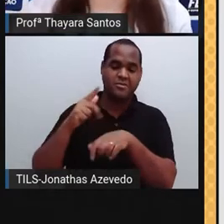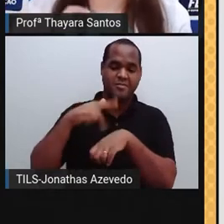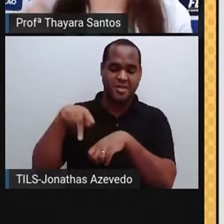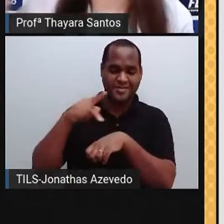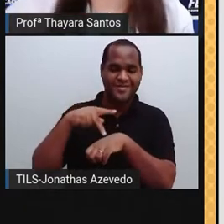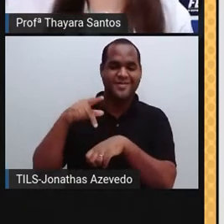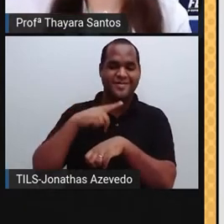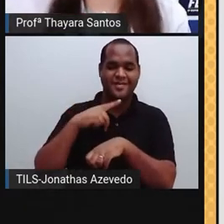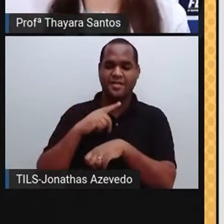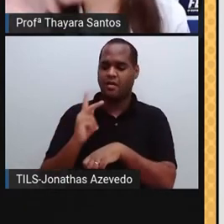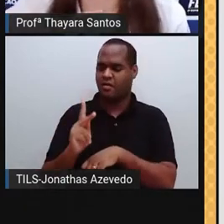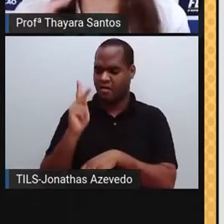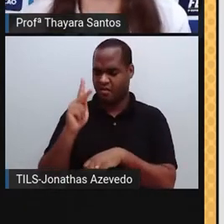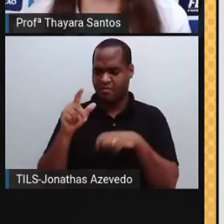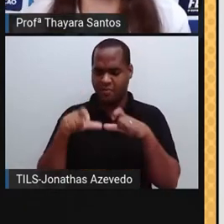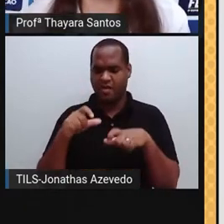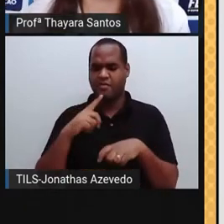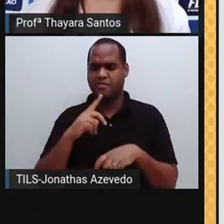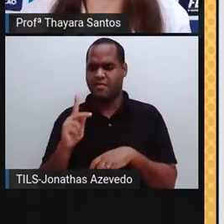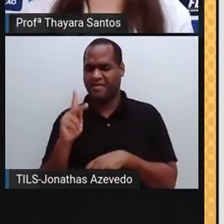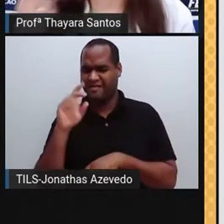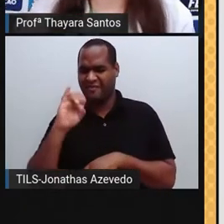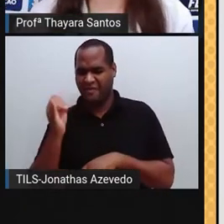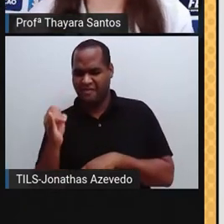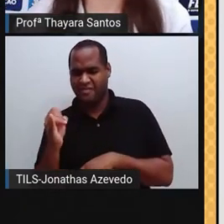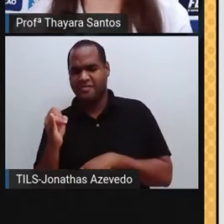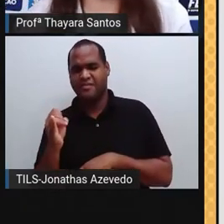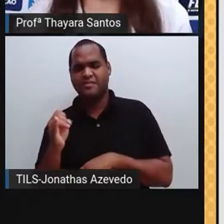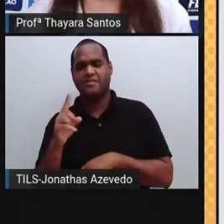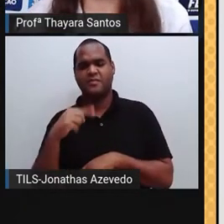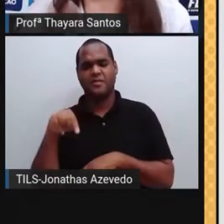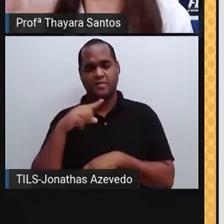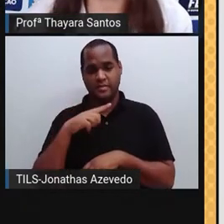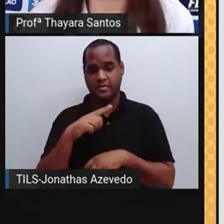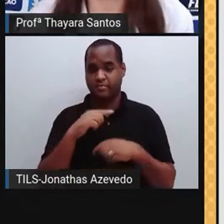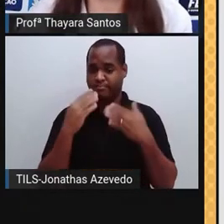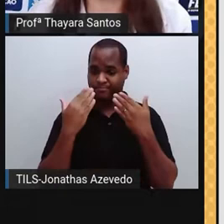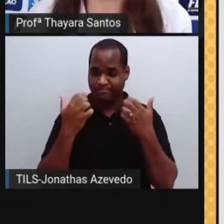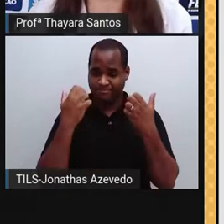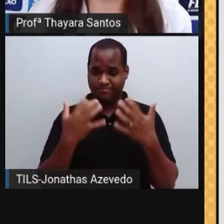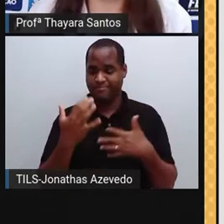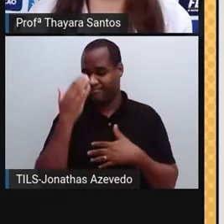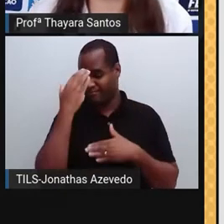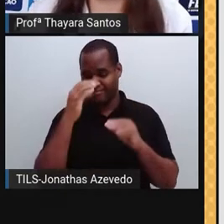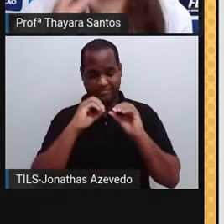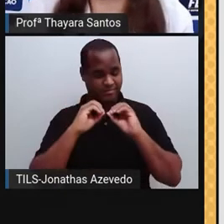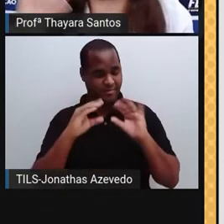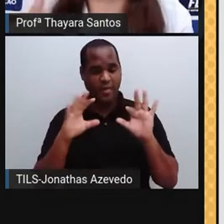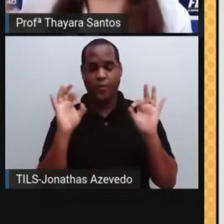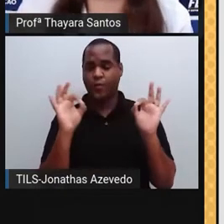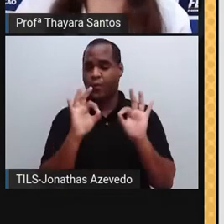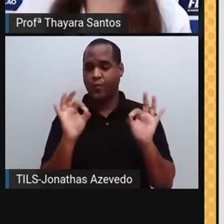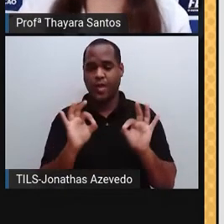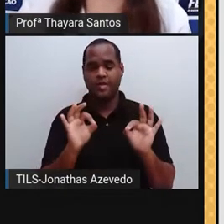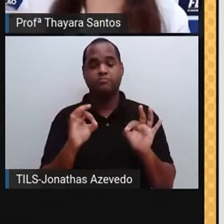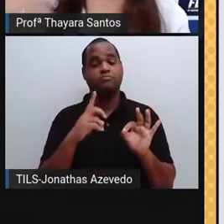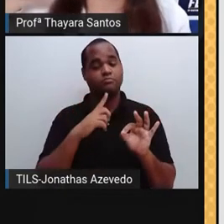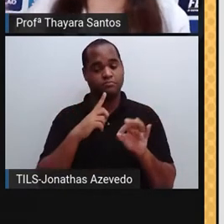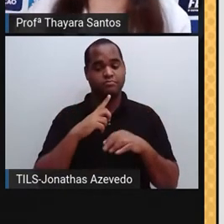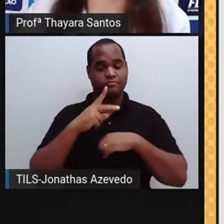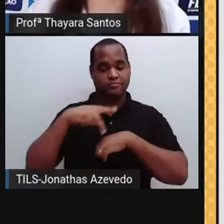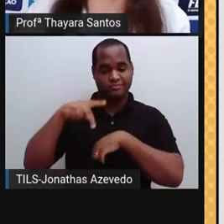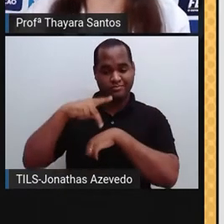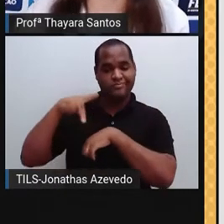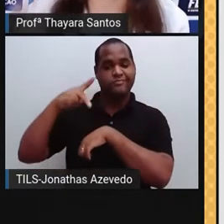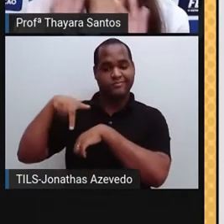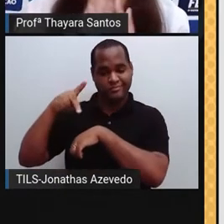usasse a letra K e em outro usasse a letra J? A gente ia colocar os símbolos e ninguém ia entender o que era aquilo, né? Já que em cada país é